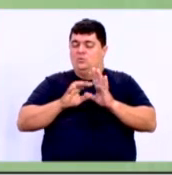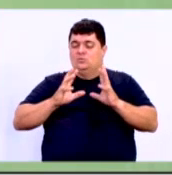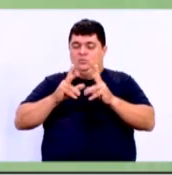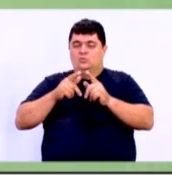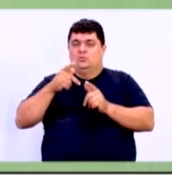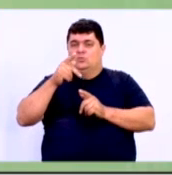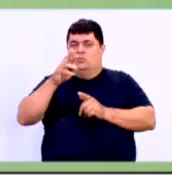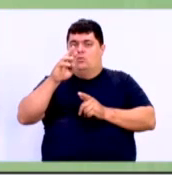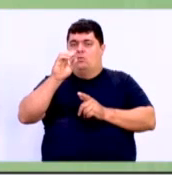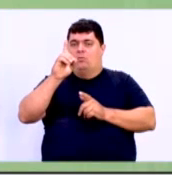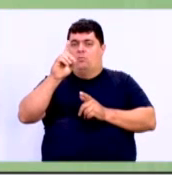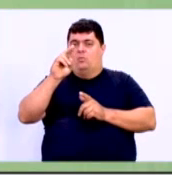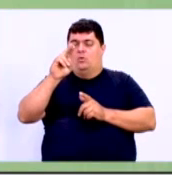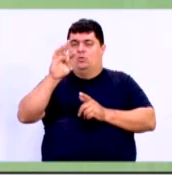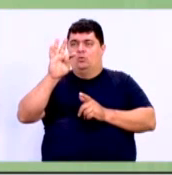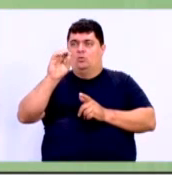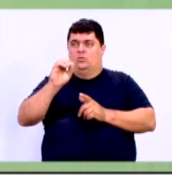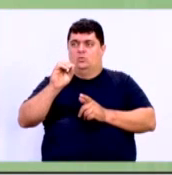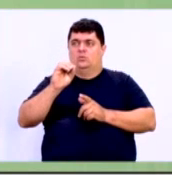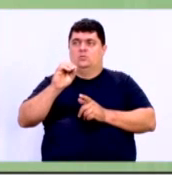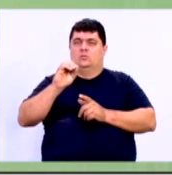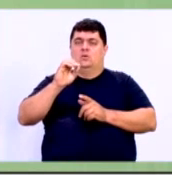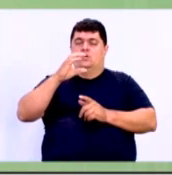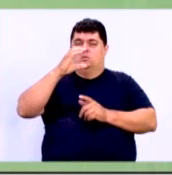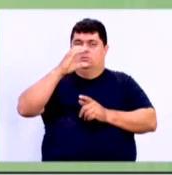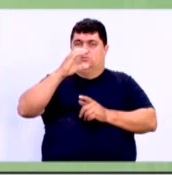O CPP,